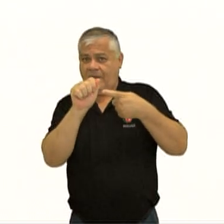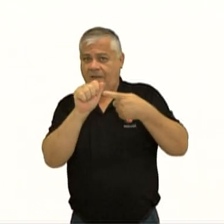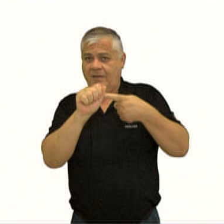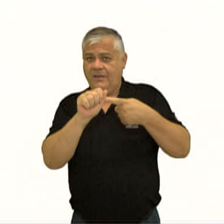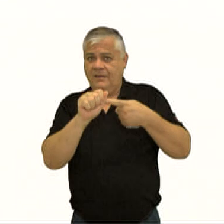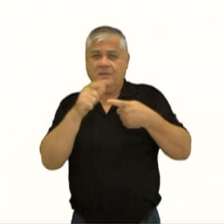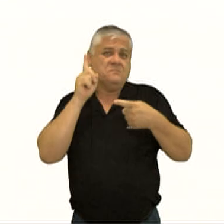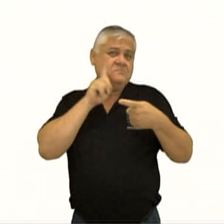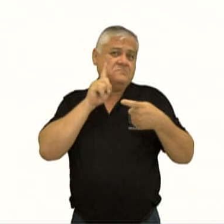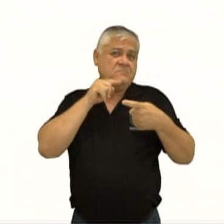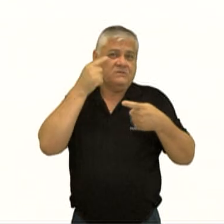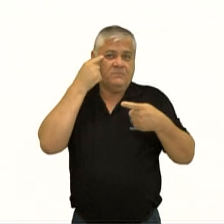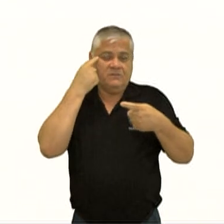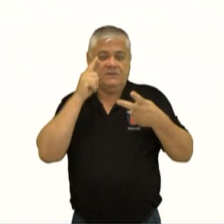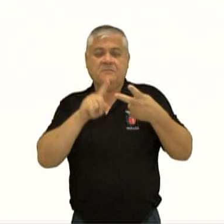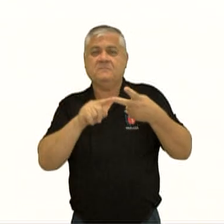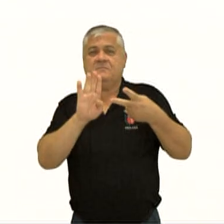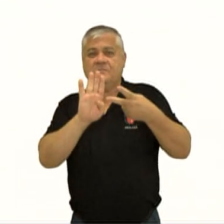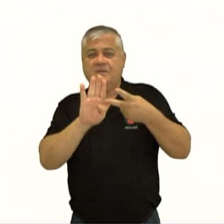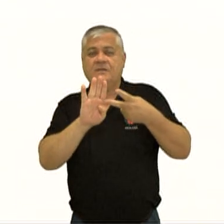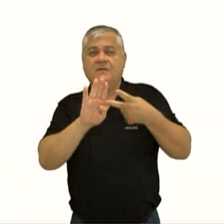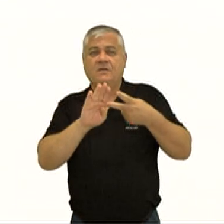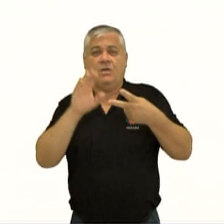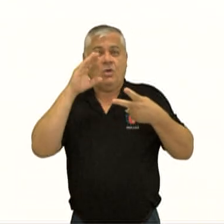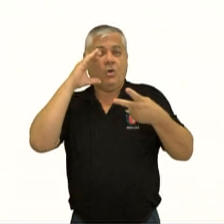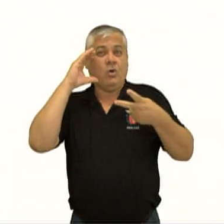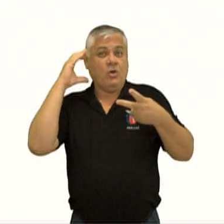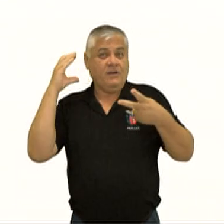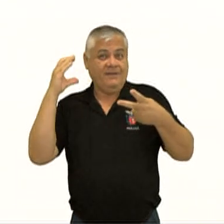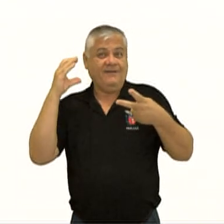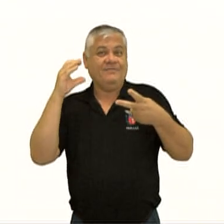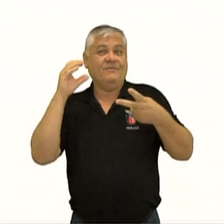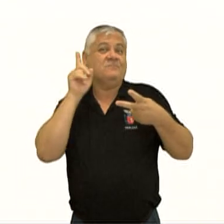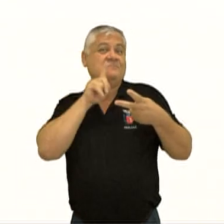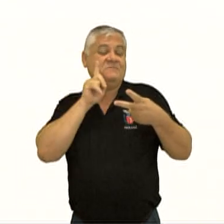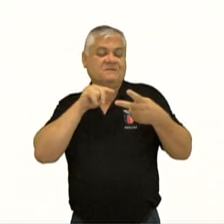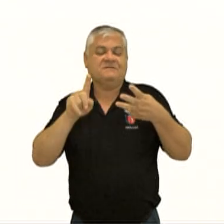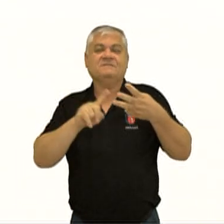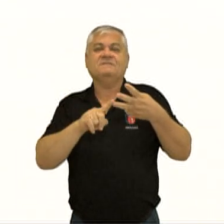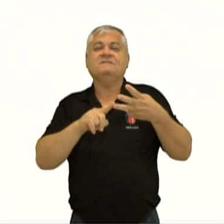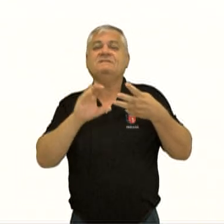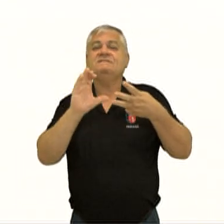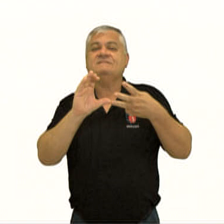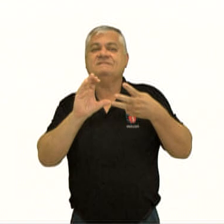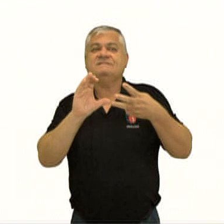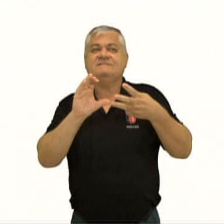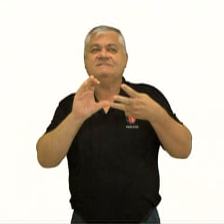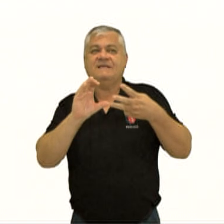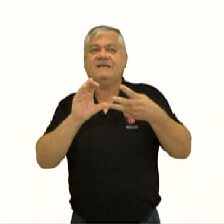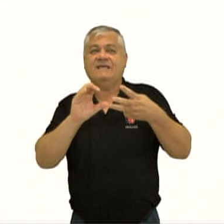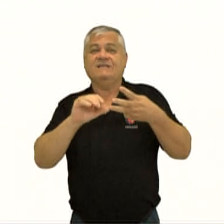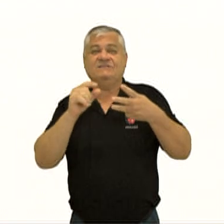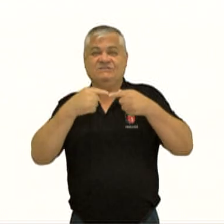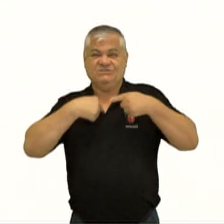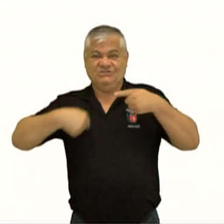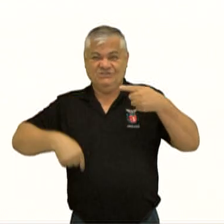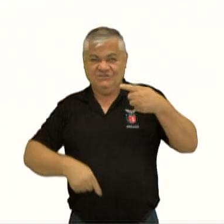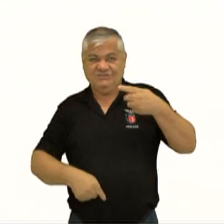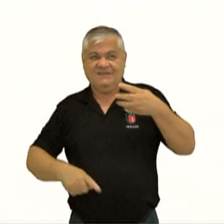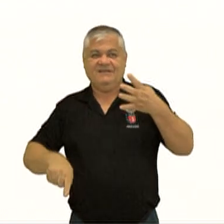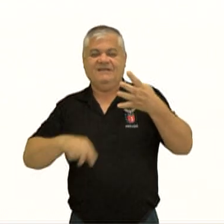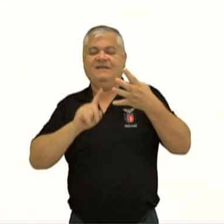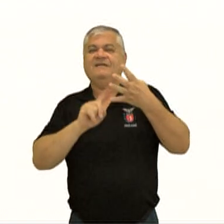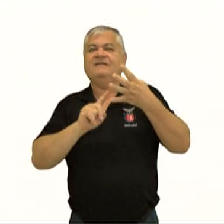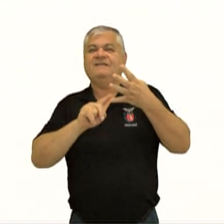Americanos e japoneses. Letra B. Coreanos e americanos. Letra C. Guatemaltecos e chineses.